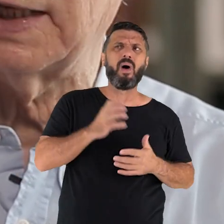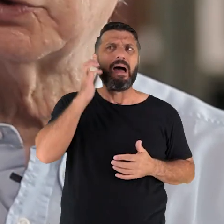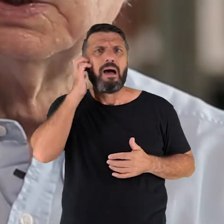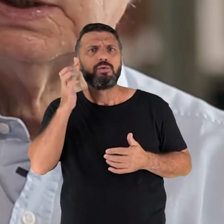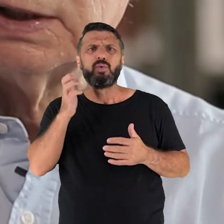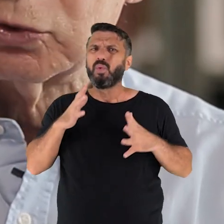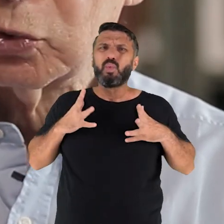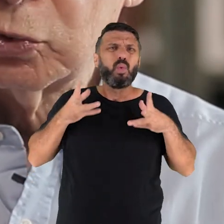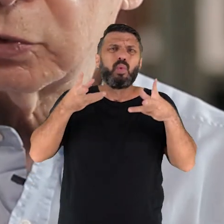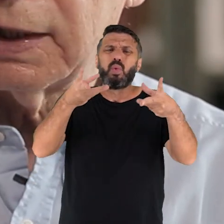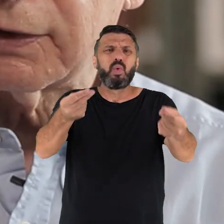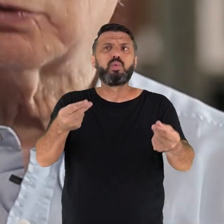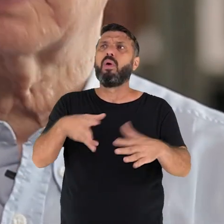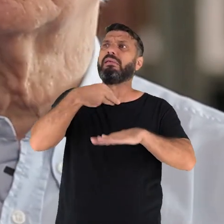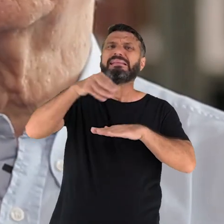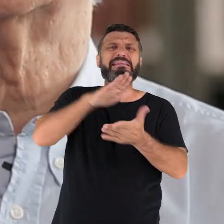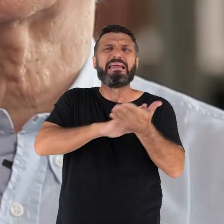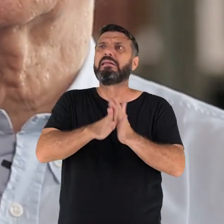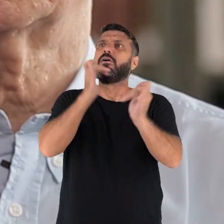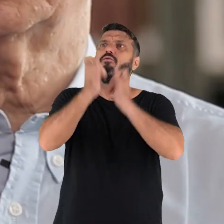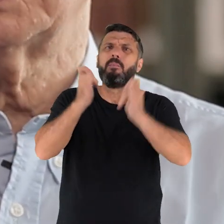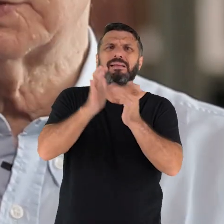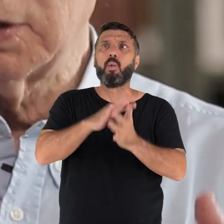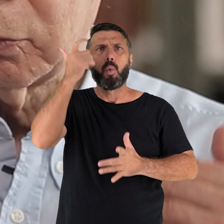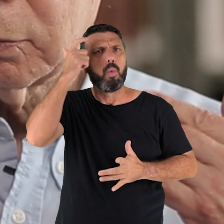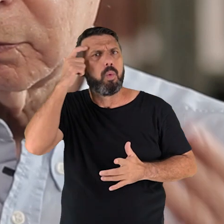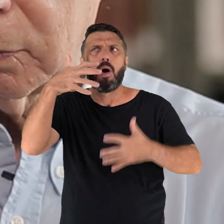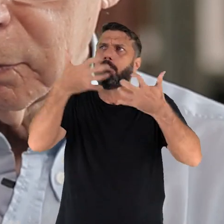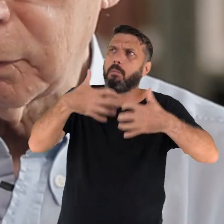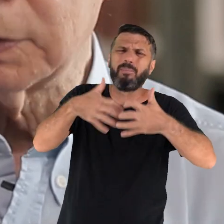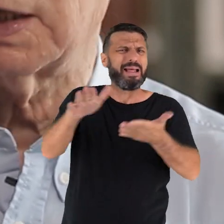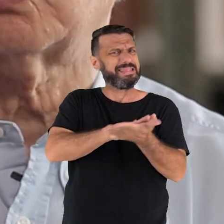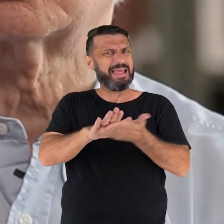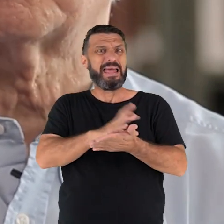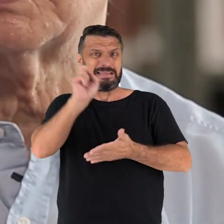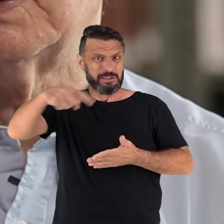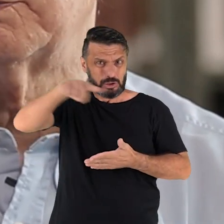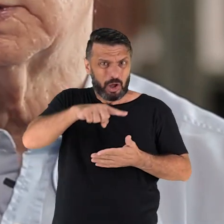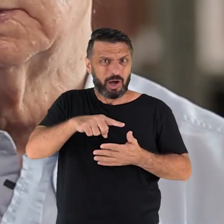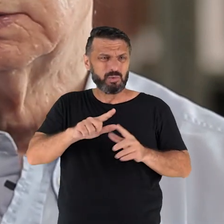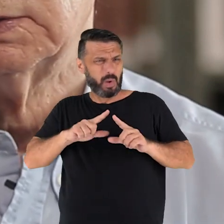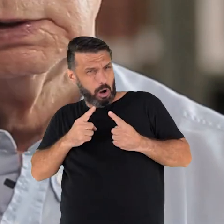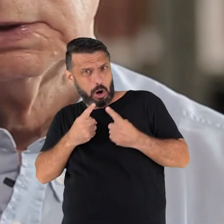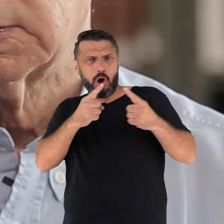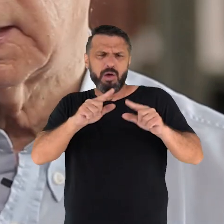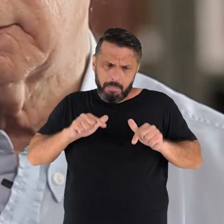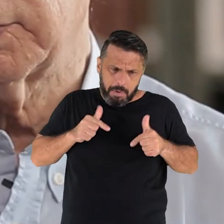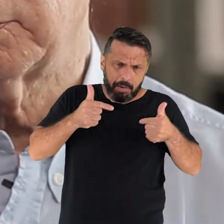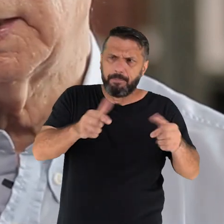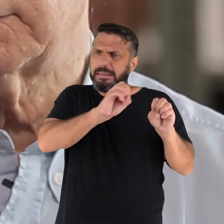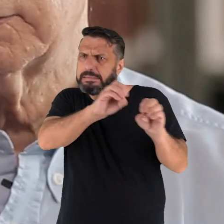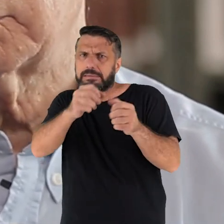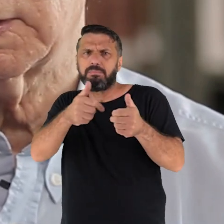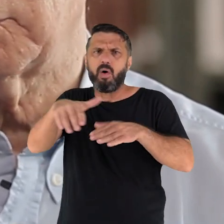escuta o rádio, tudo deseducação política. Se a gente não fizer a contraofensiva, cada